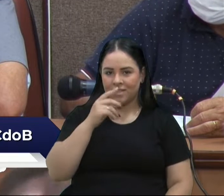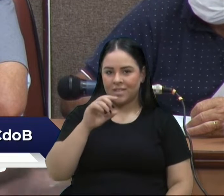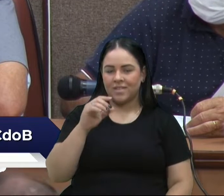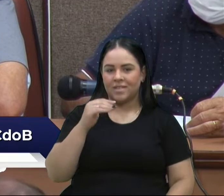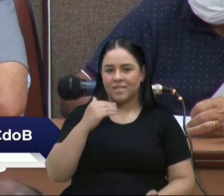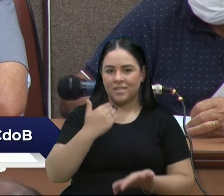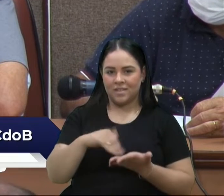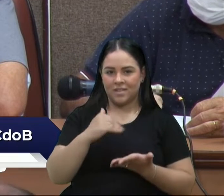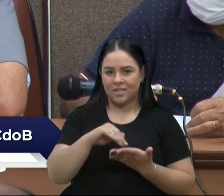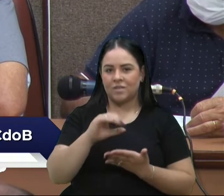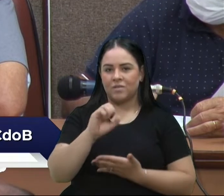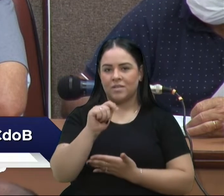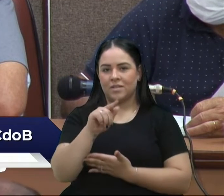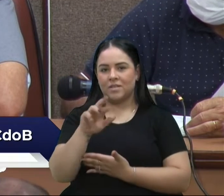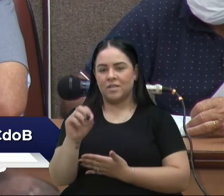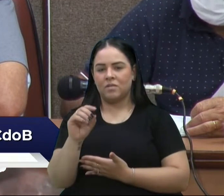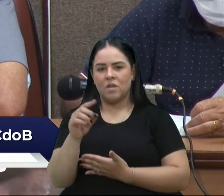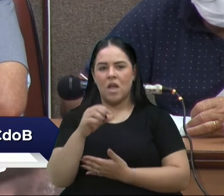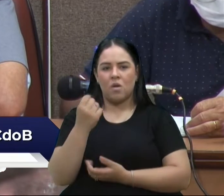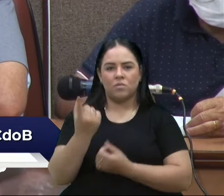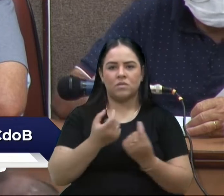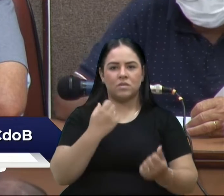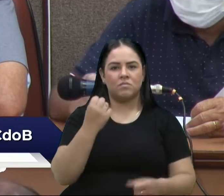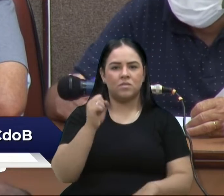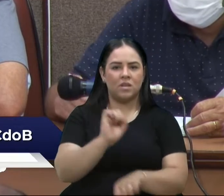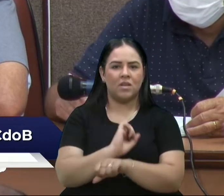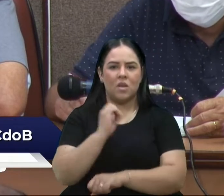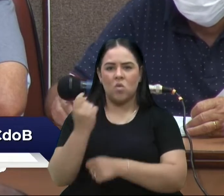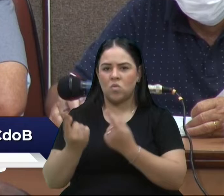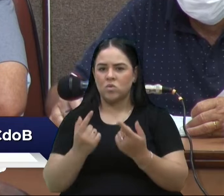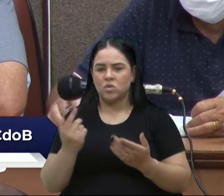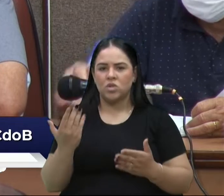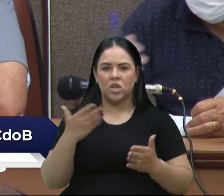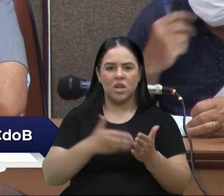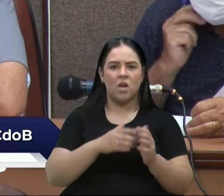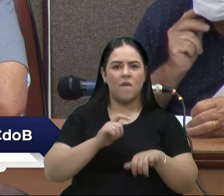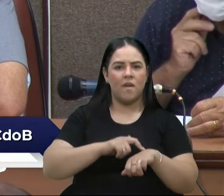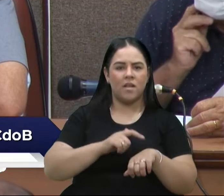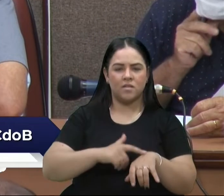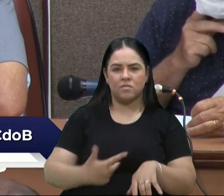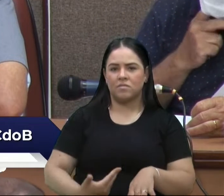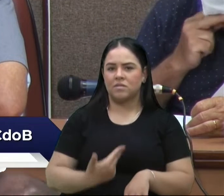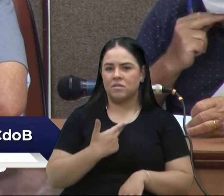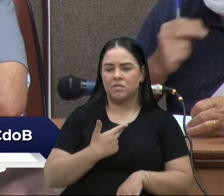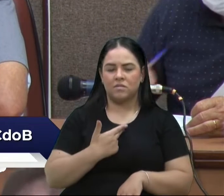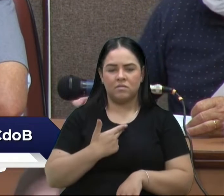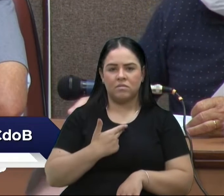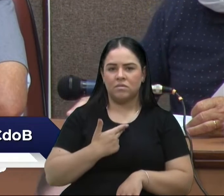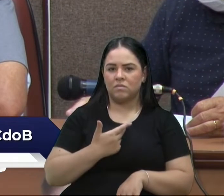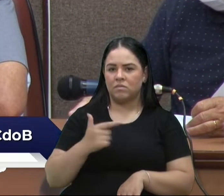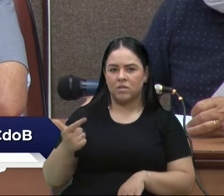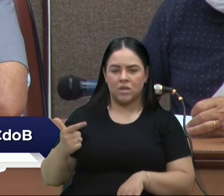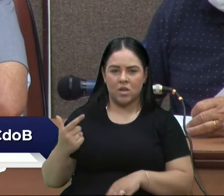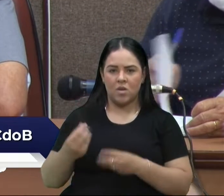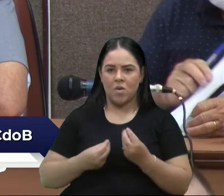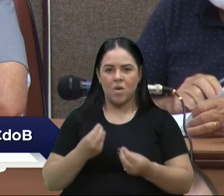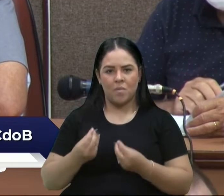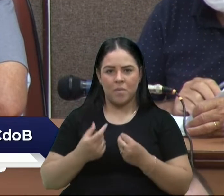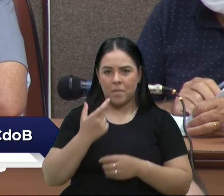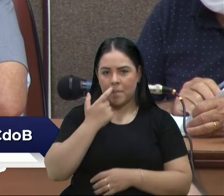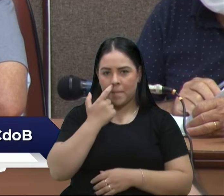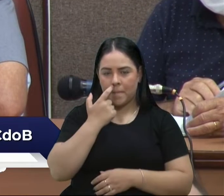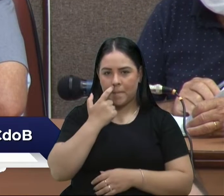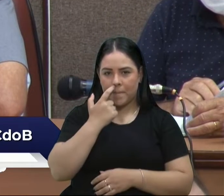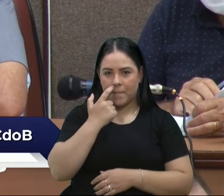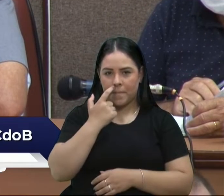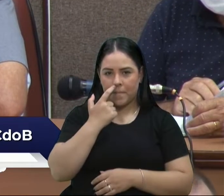pessoas esperando, uns não chegam lá na hora da cirurgia, não deu mais para fazer a cirurgia, mas era só uma